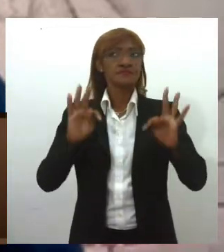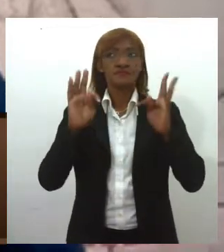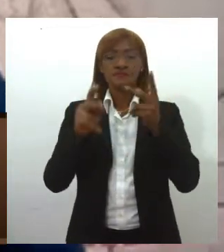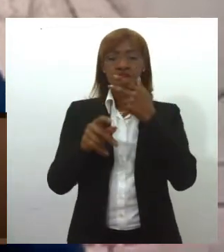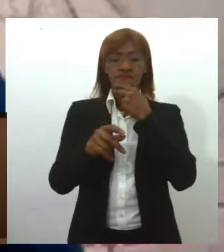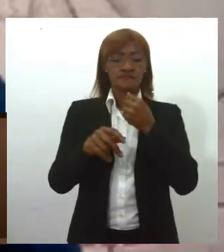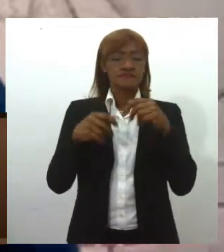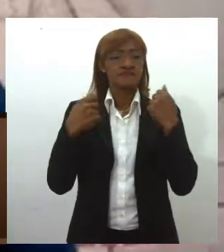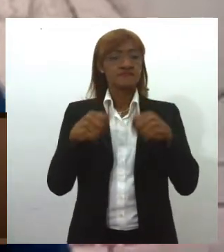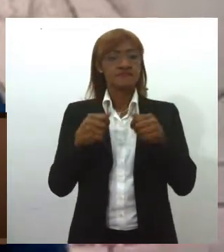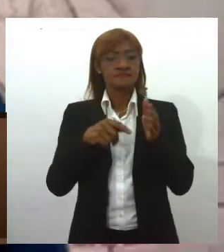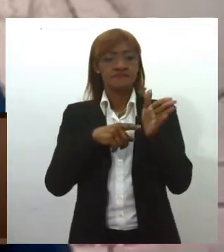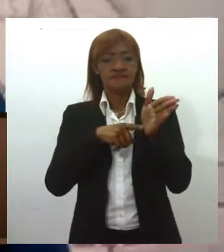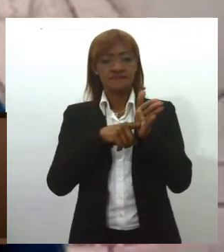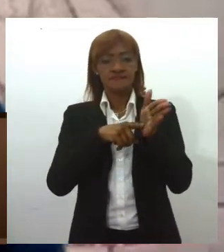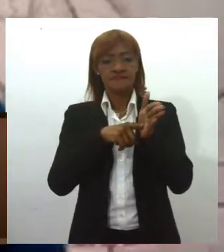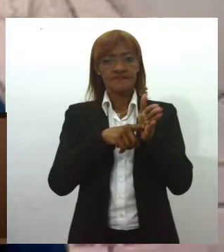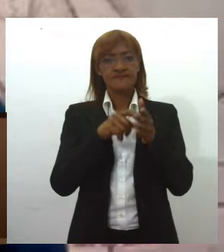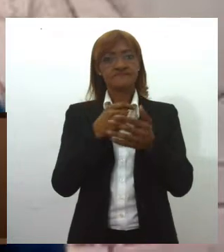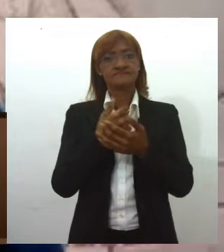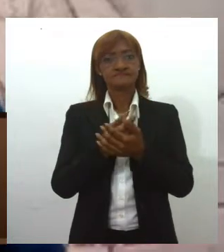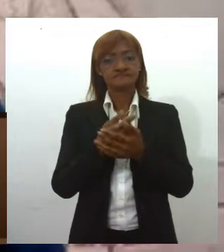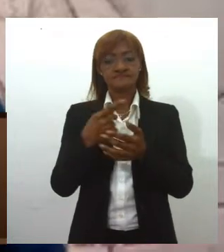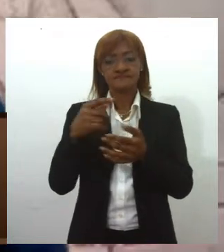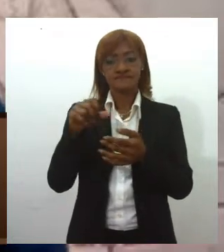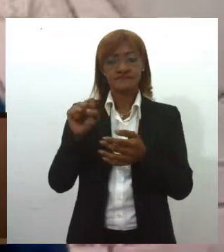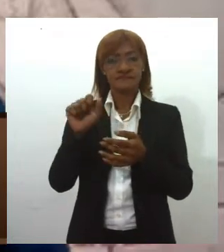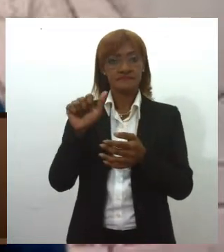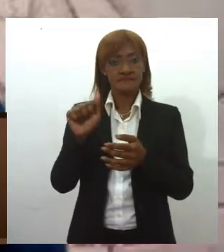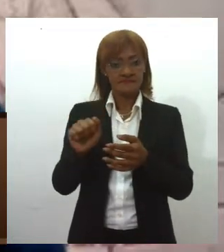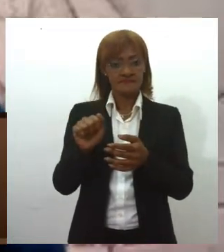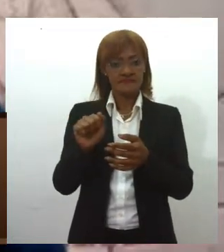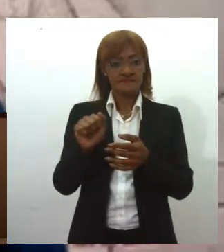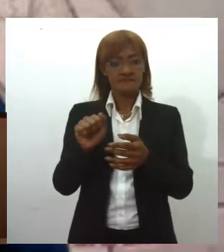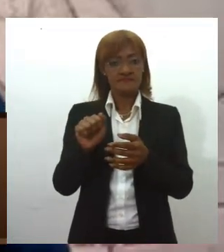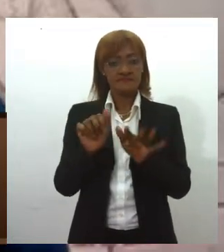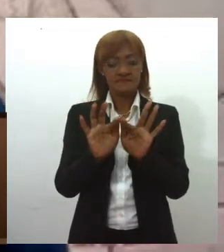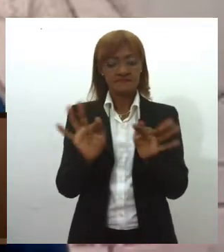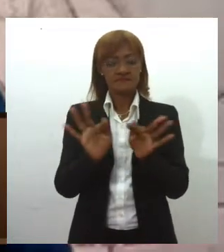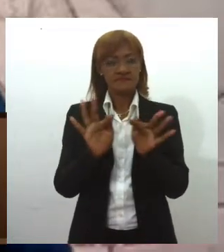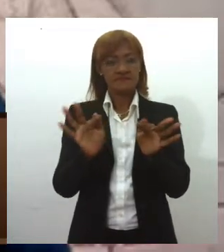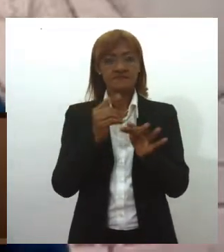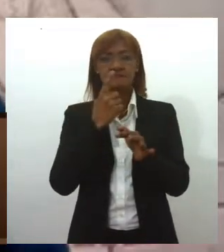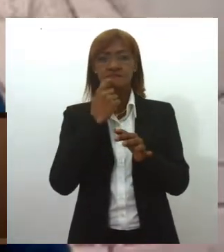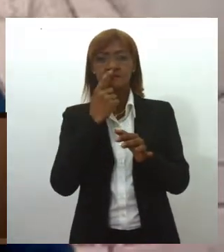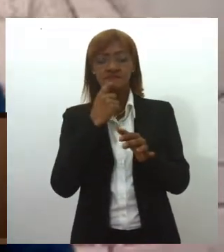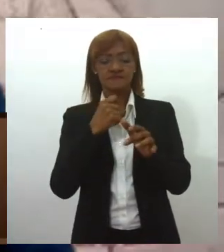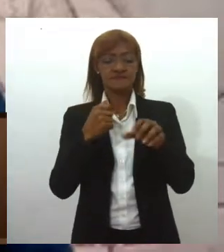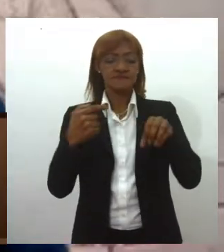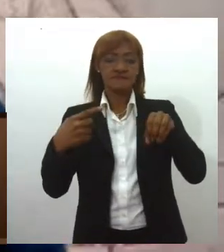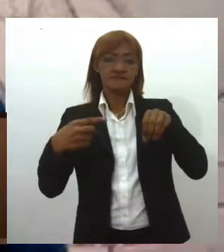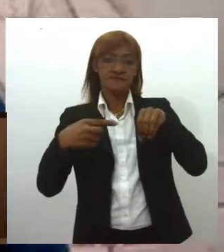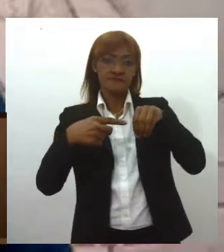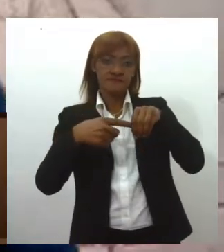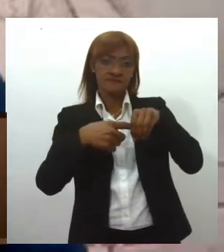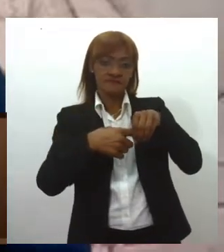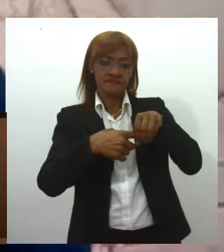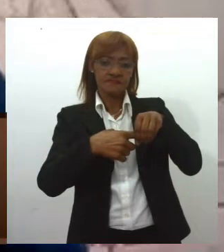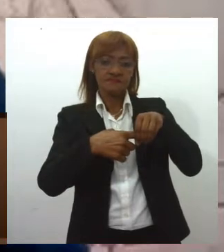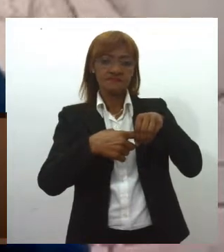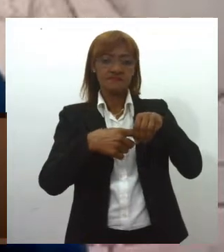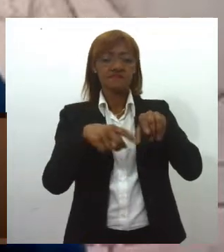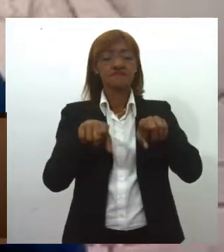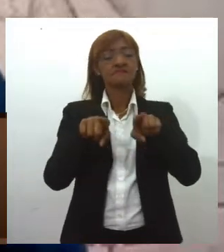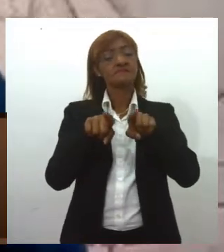fazer a medida do PSA, né, um teste de sangue simples, né, e o toque retal associado a essa medida